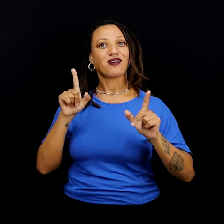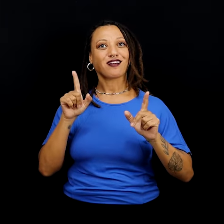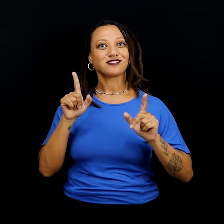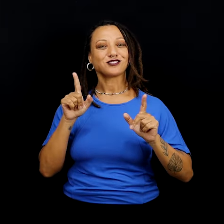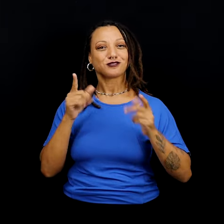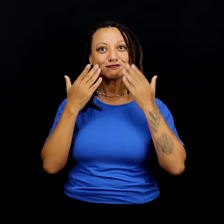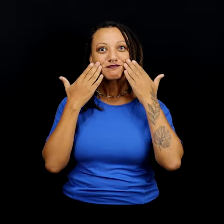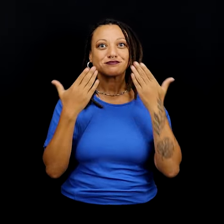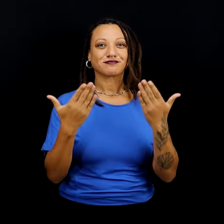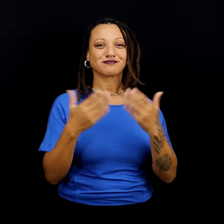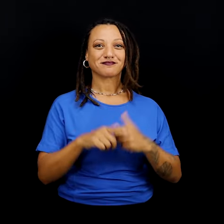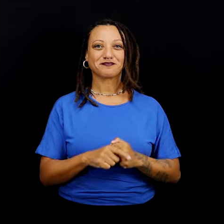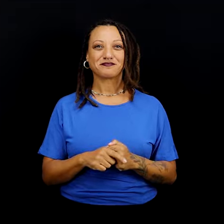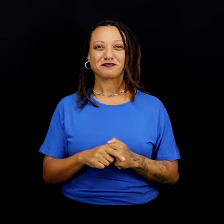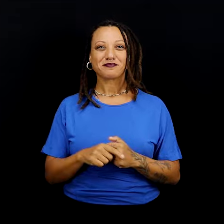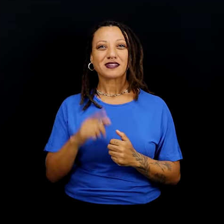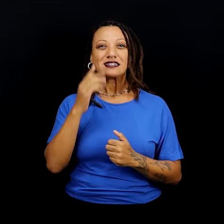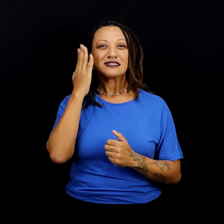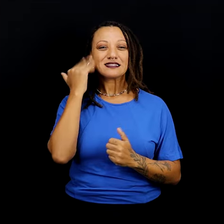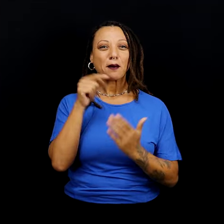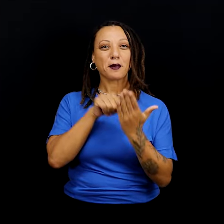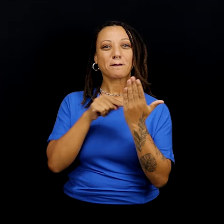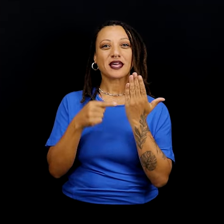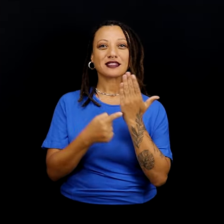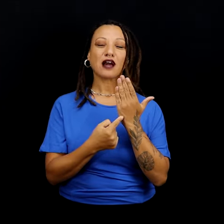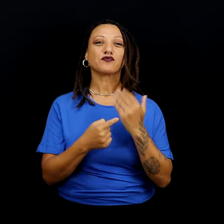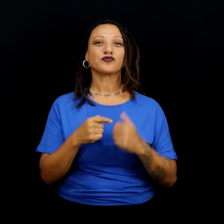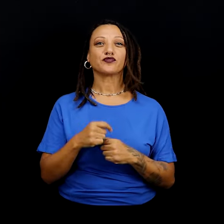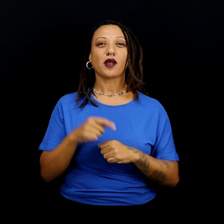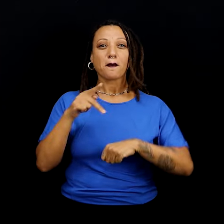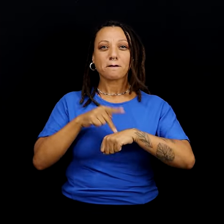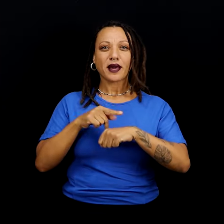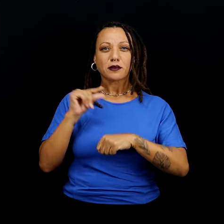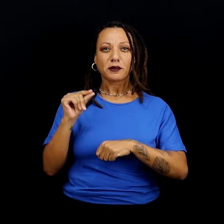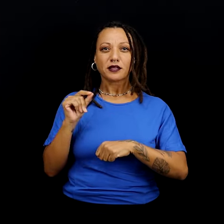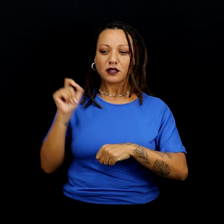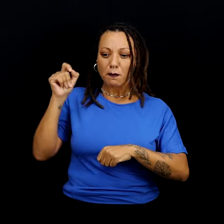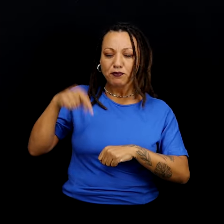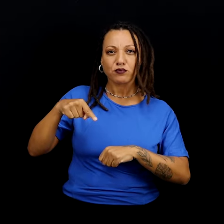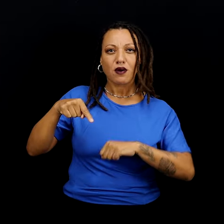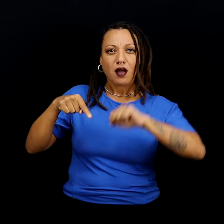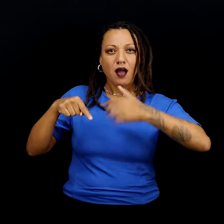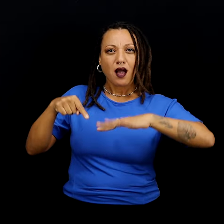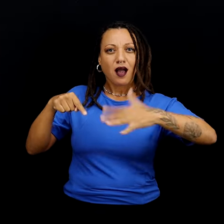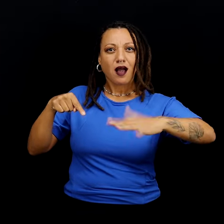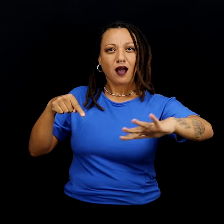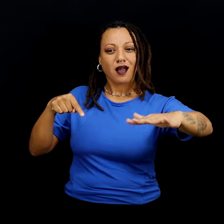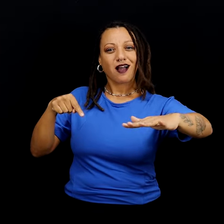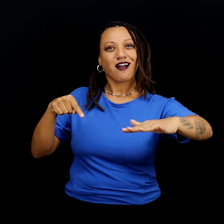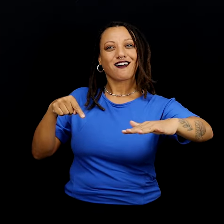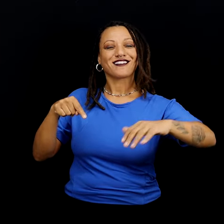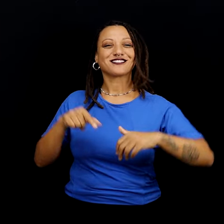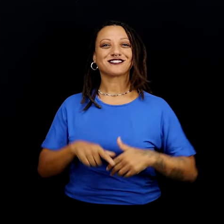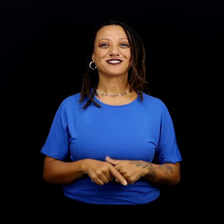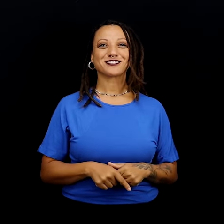que é a pedrinha que cai na água de onde saem todos os raios, né?